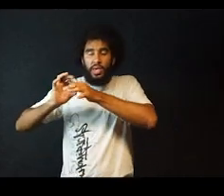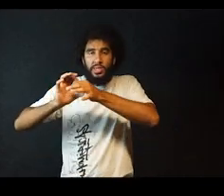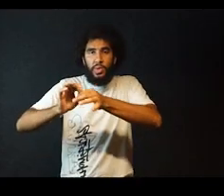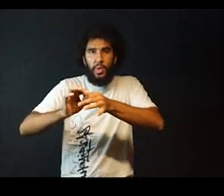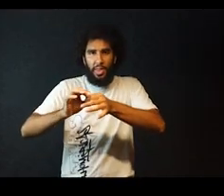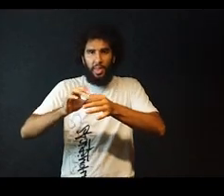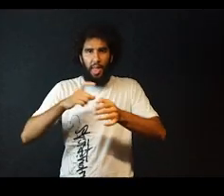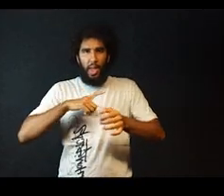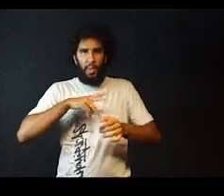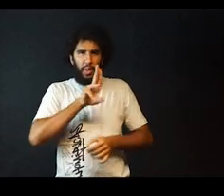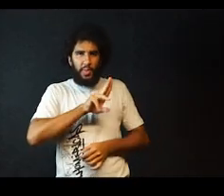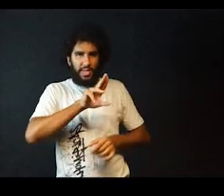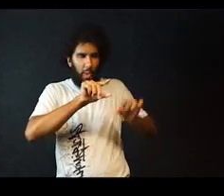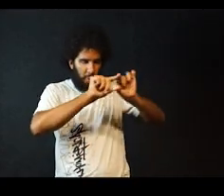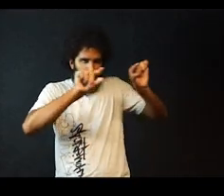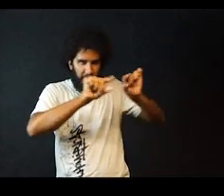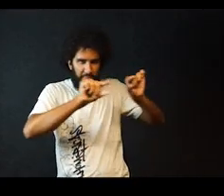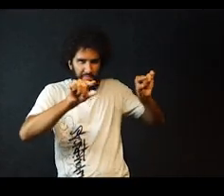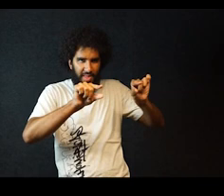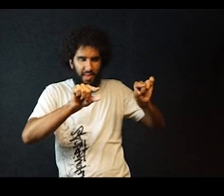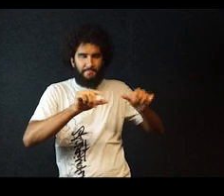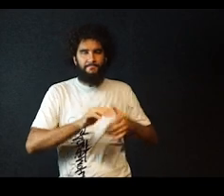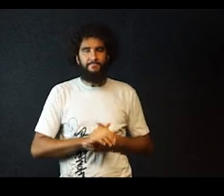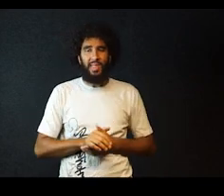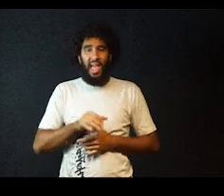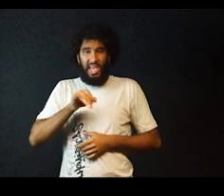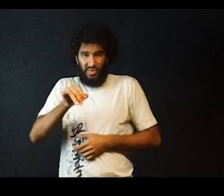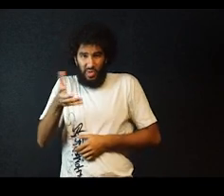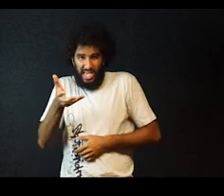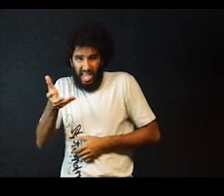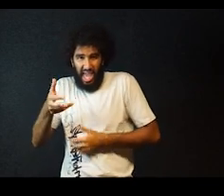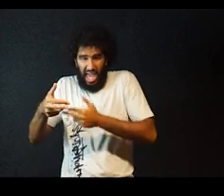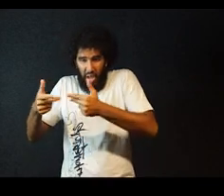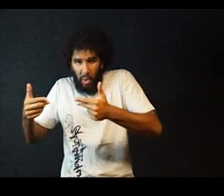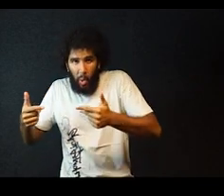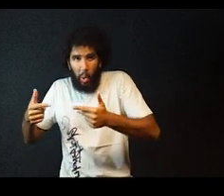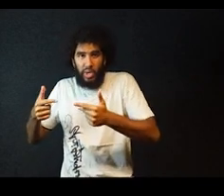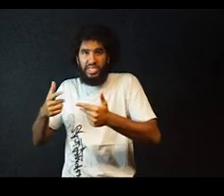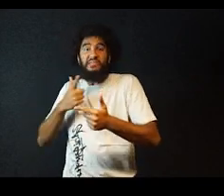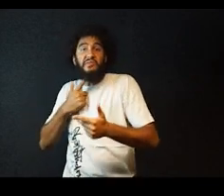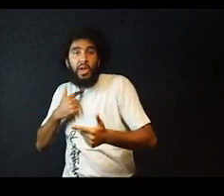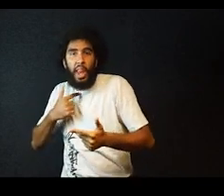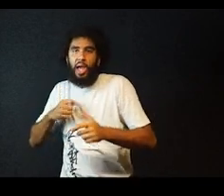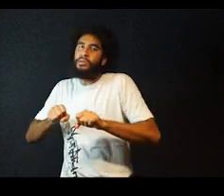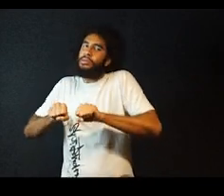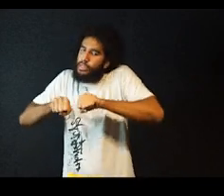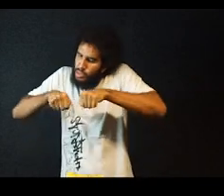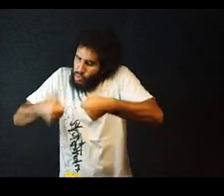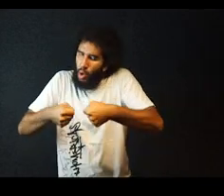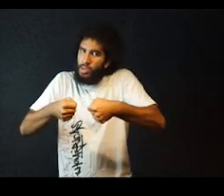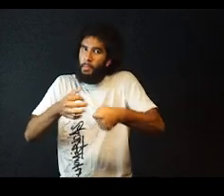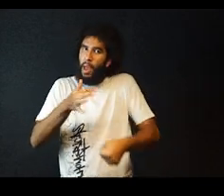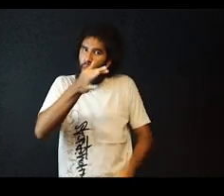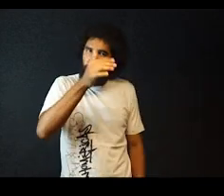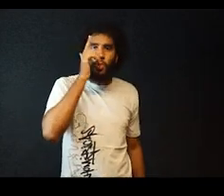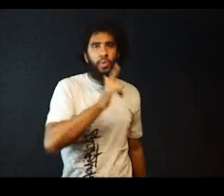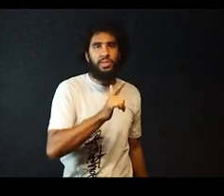batalhas homéricas, das várias possibilidades, eu deixo um verso do Novo